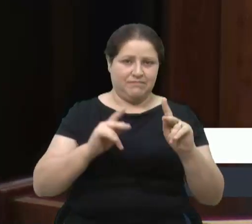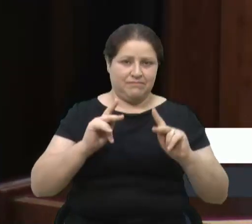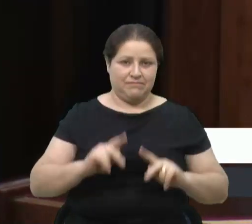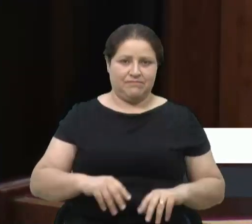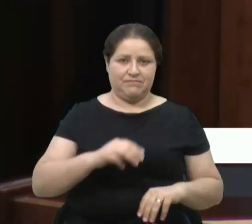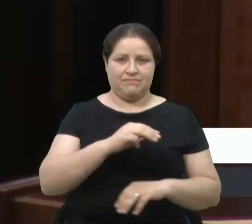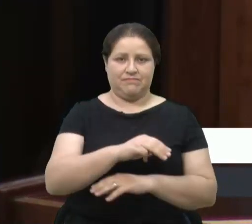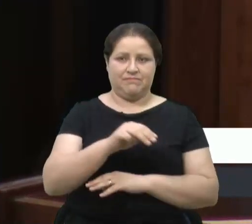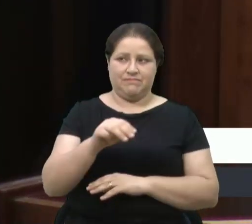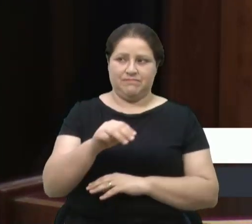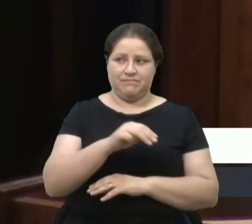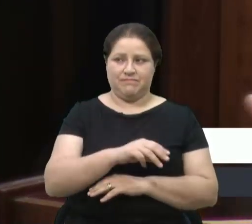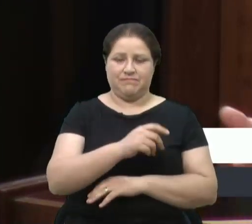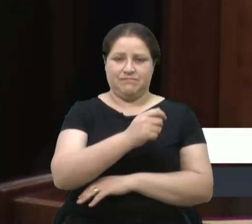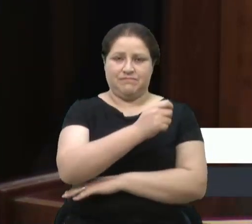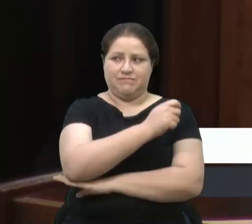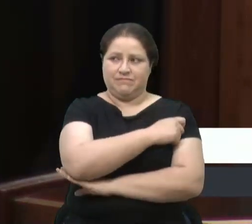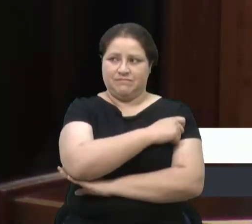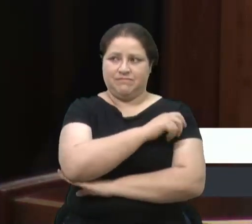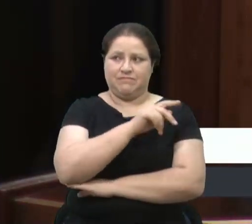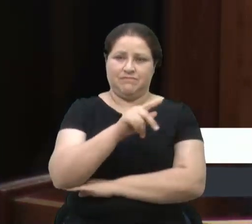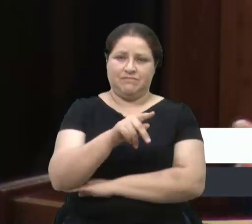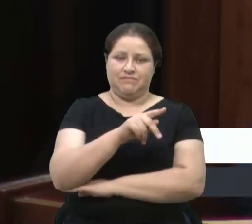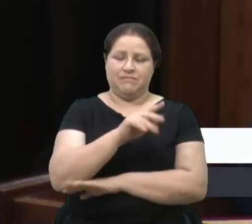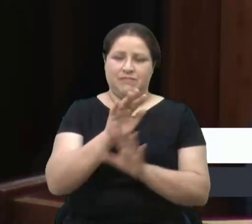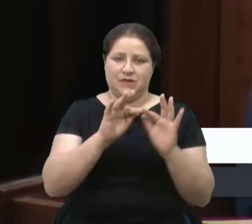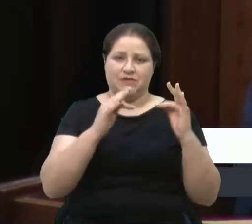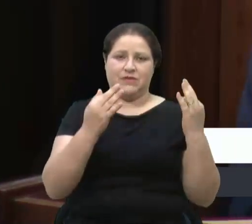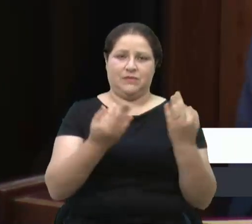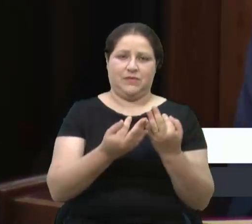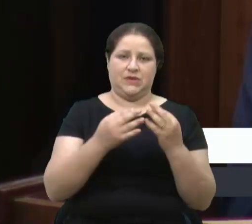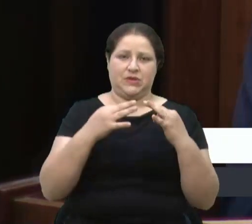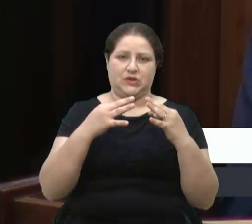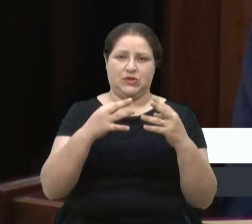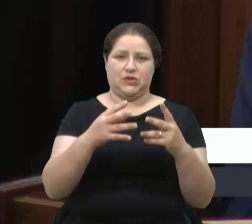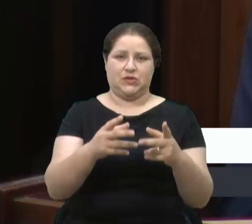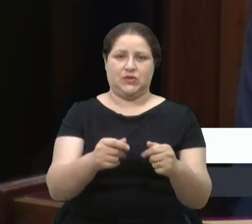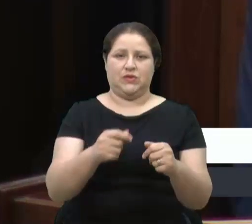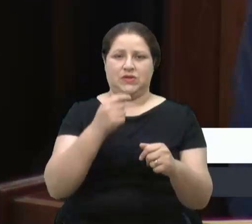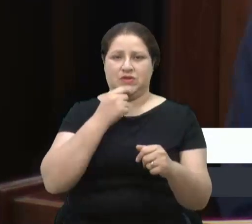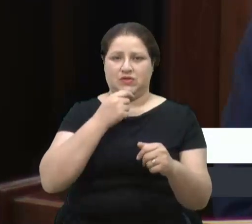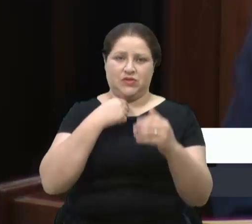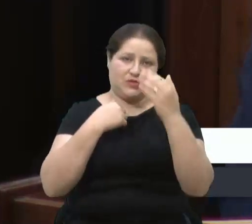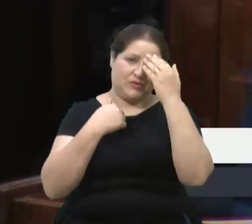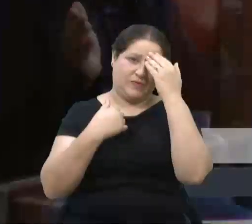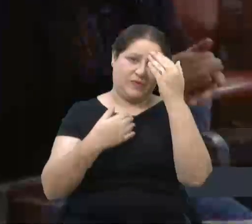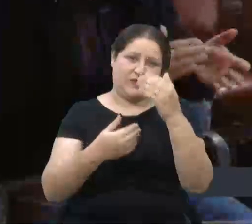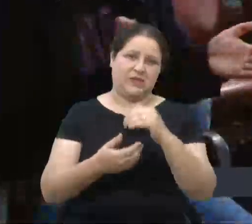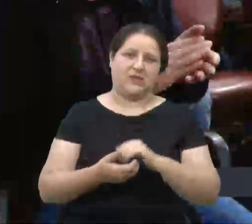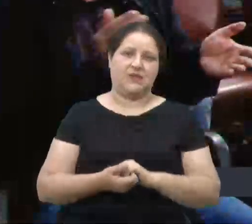nossos alunos nossos familiares e a toda Caxias do Sul Muito obrigado